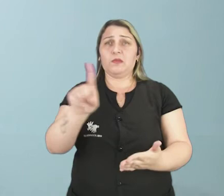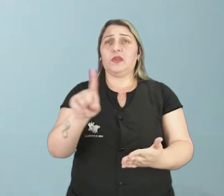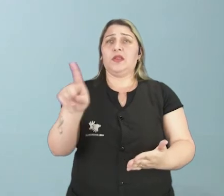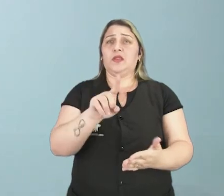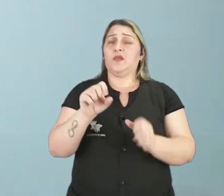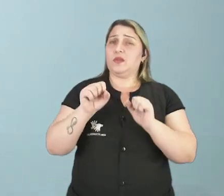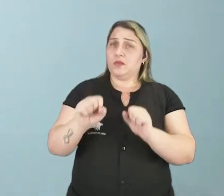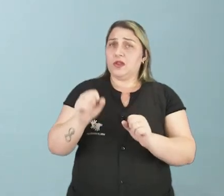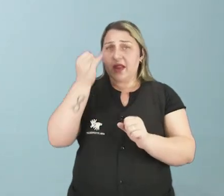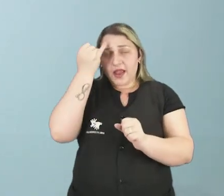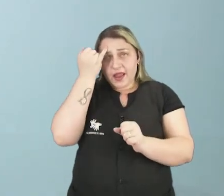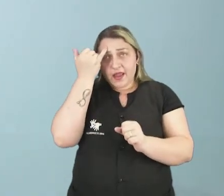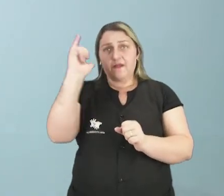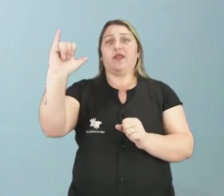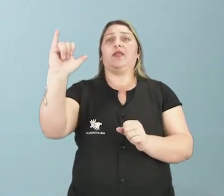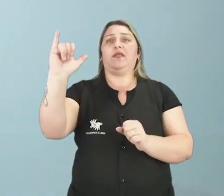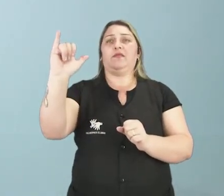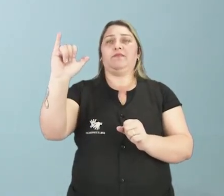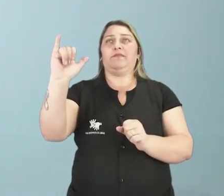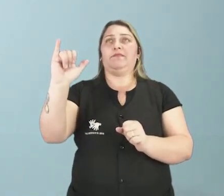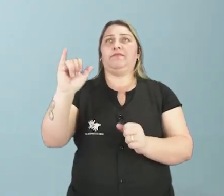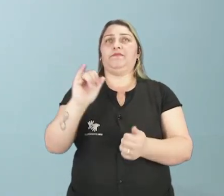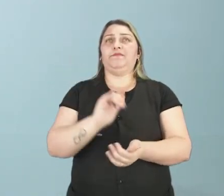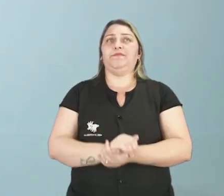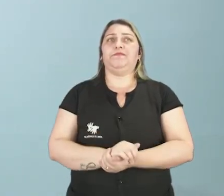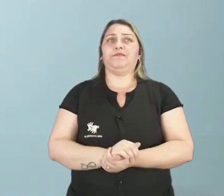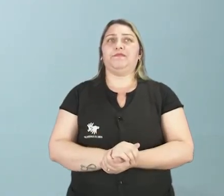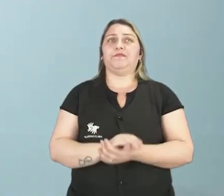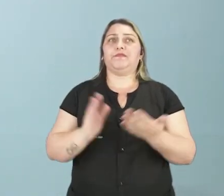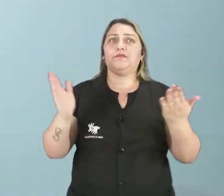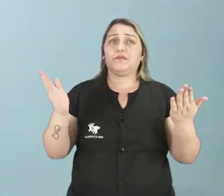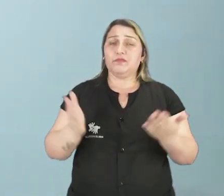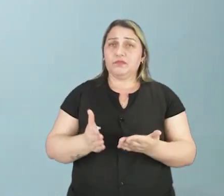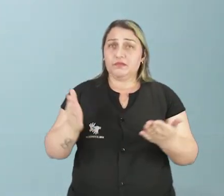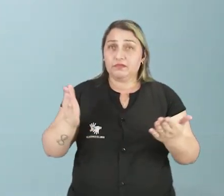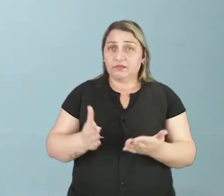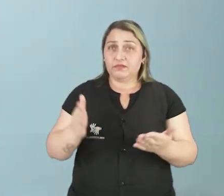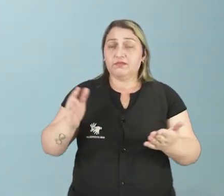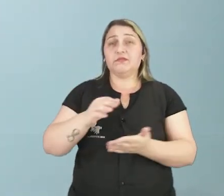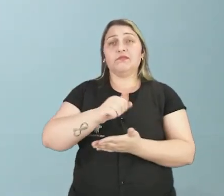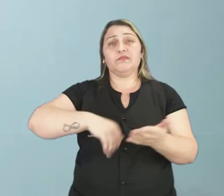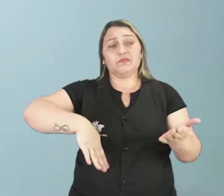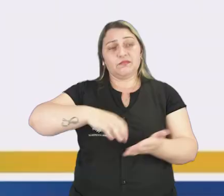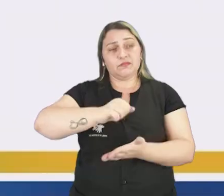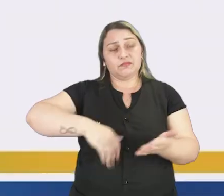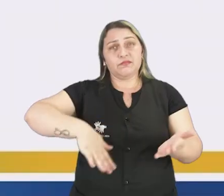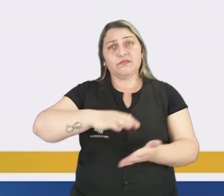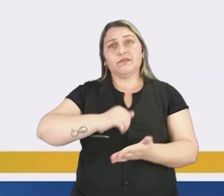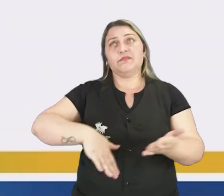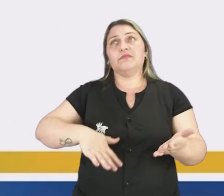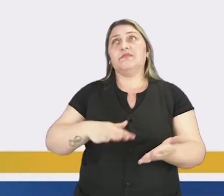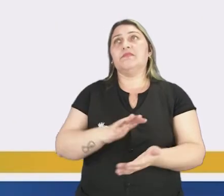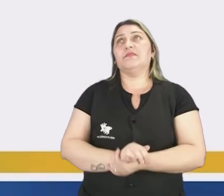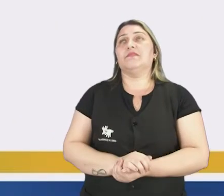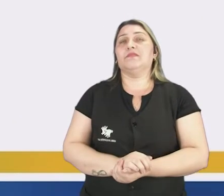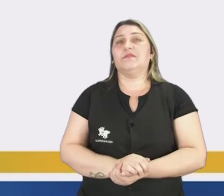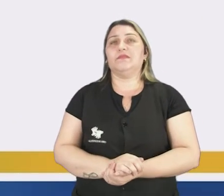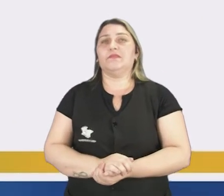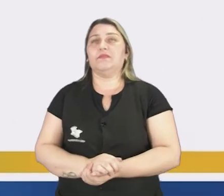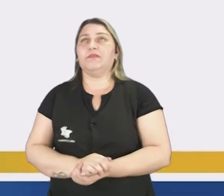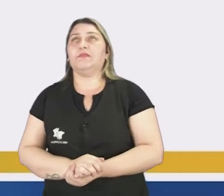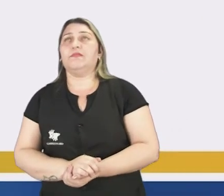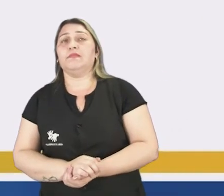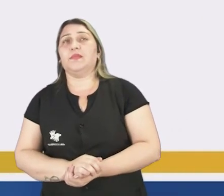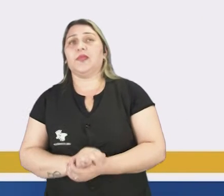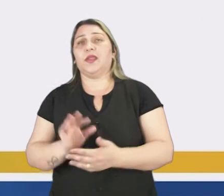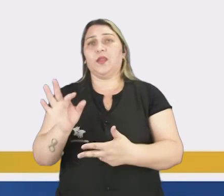você poderia evitar, Então, vamos lá, nós vamos para o nosso exercitando. No nosso exercitando tem uma questão aí